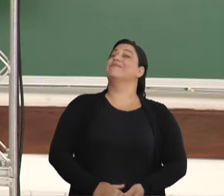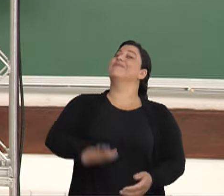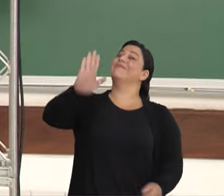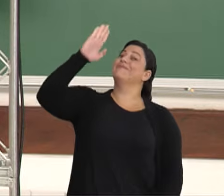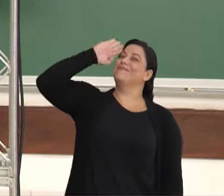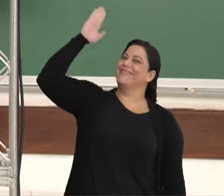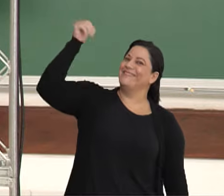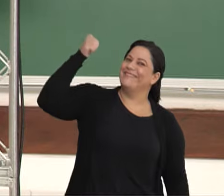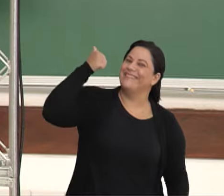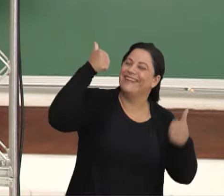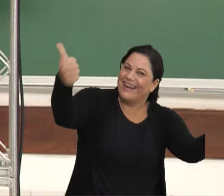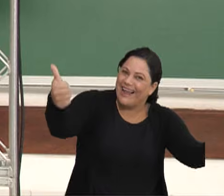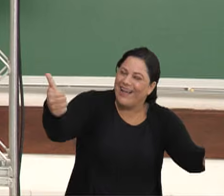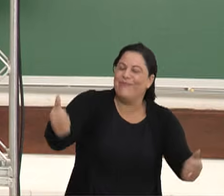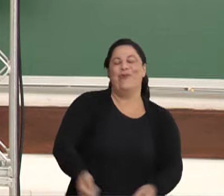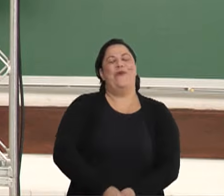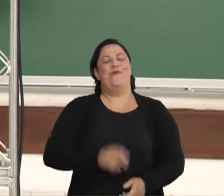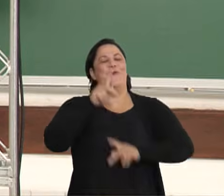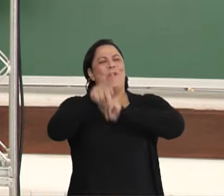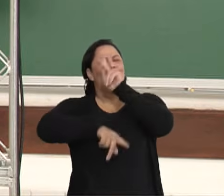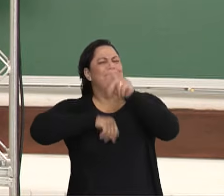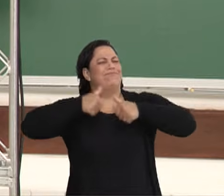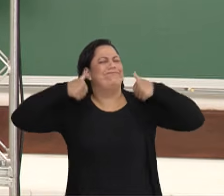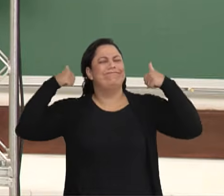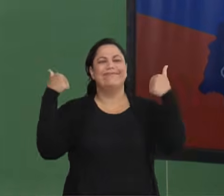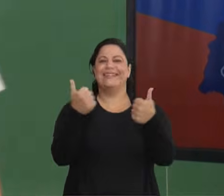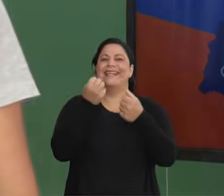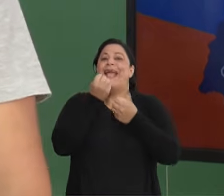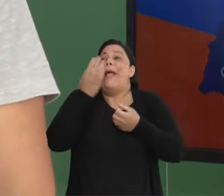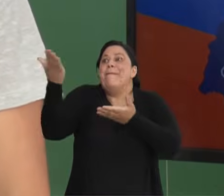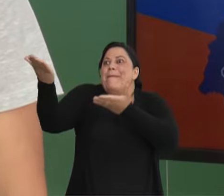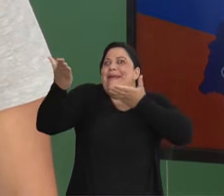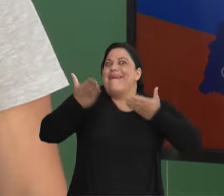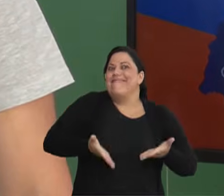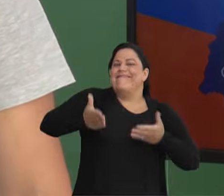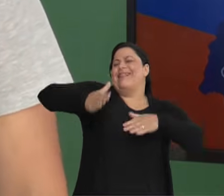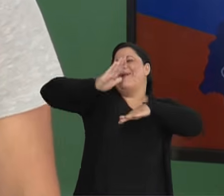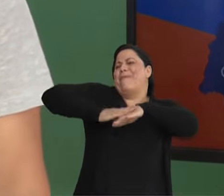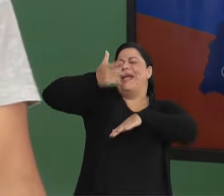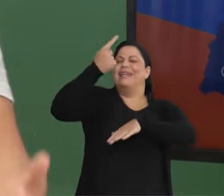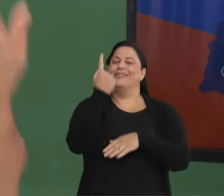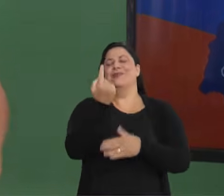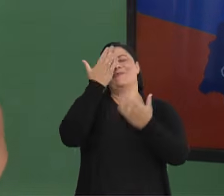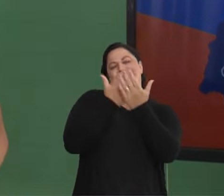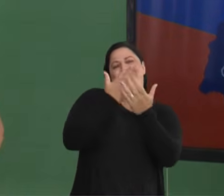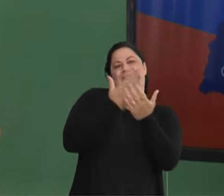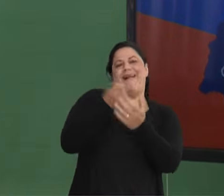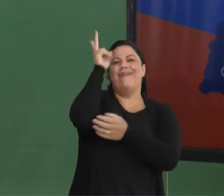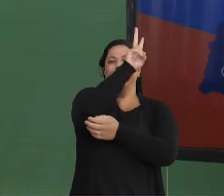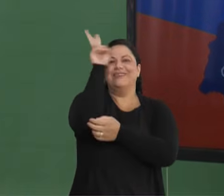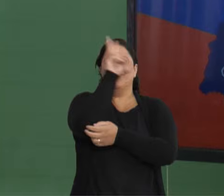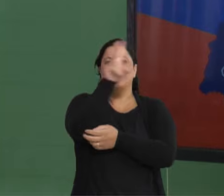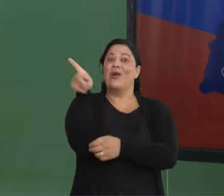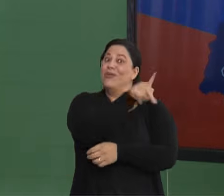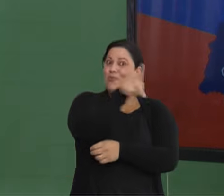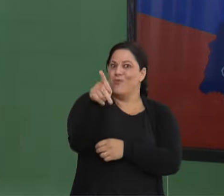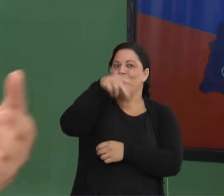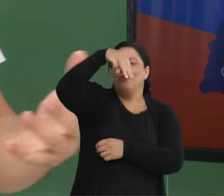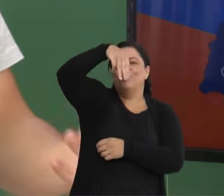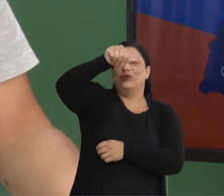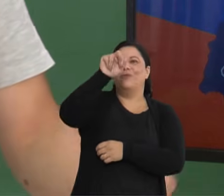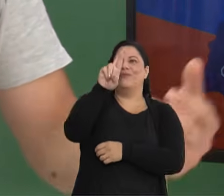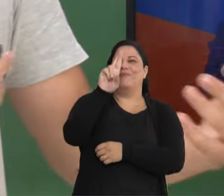Olá, povo! Bem-vindos a mais uma aula de História. Eu sou o professor Marlon e hoje a gente vem para falar sobre o